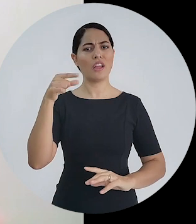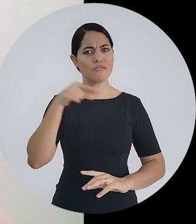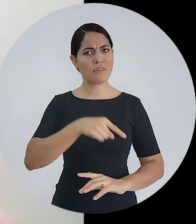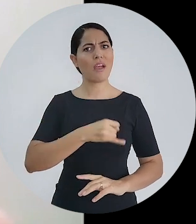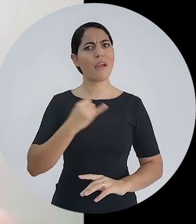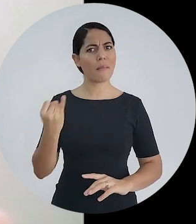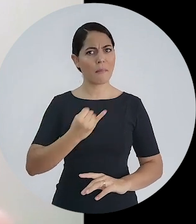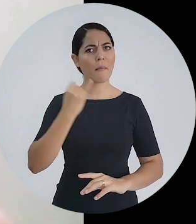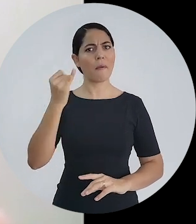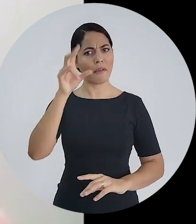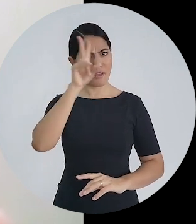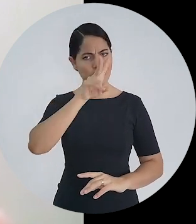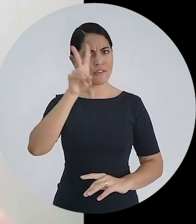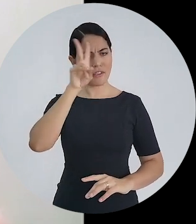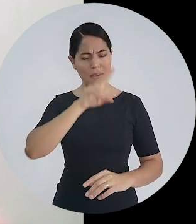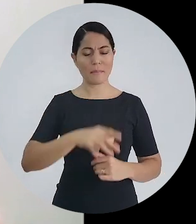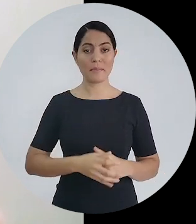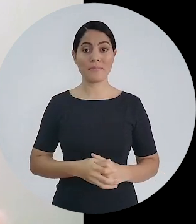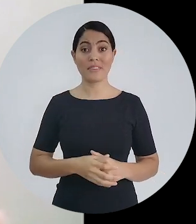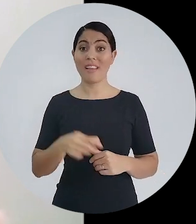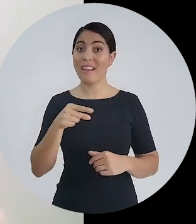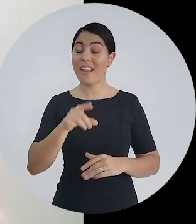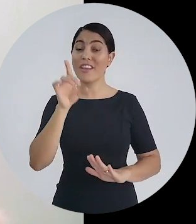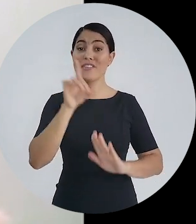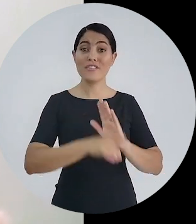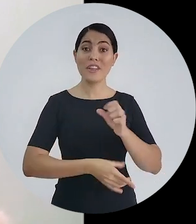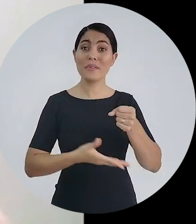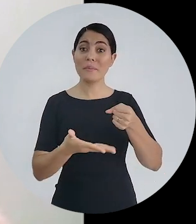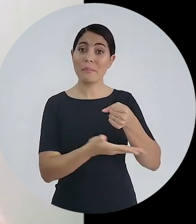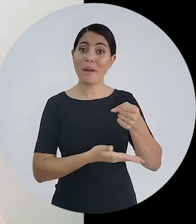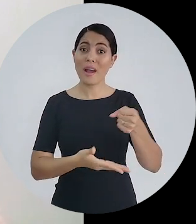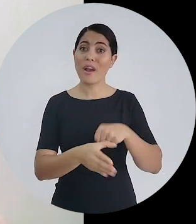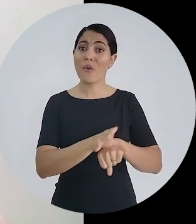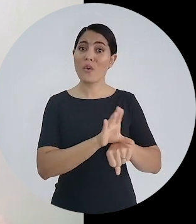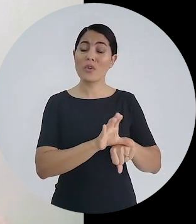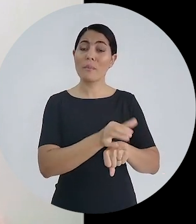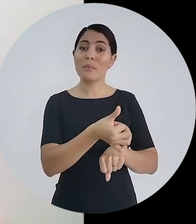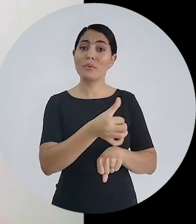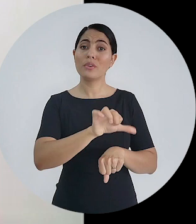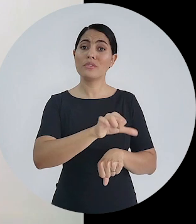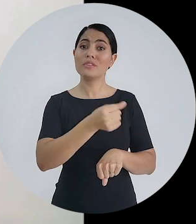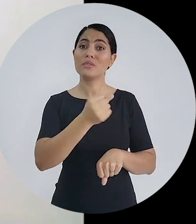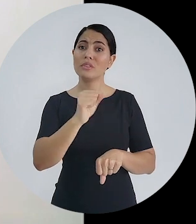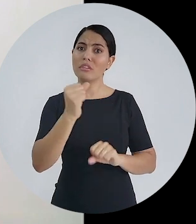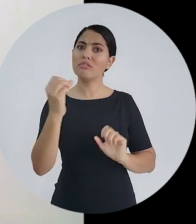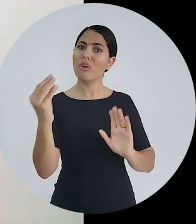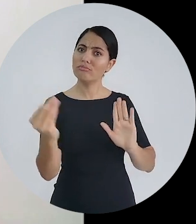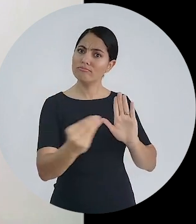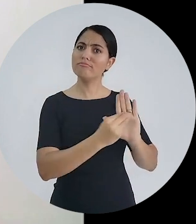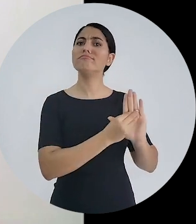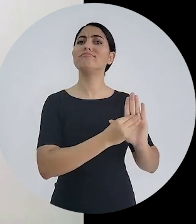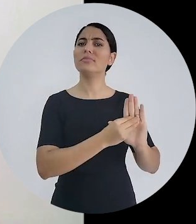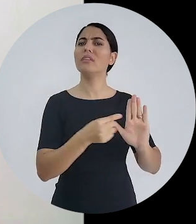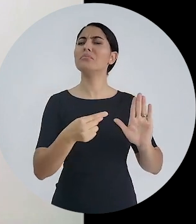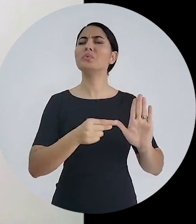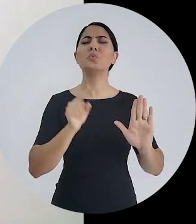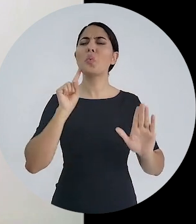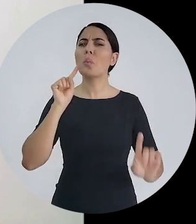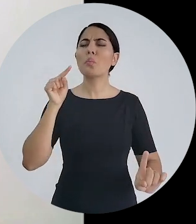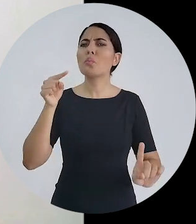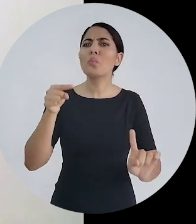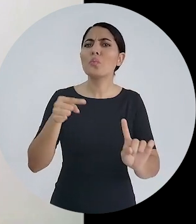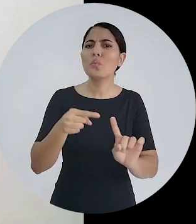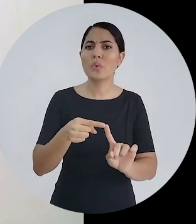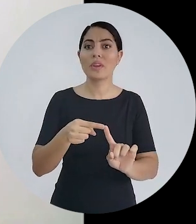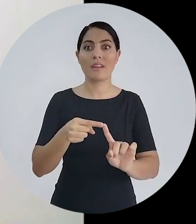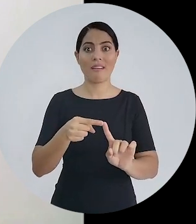direito fundamental, que já veio estabelecido na Constituição de 1988. Então, ele foi criado com o